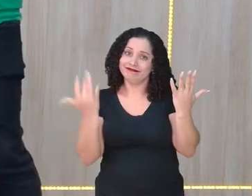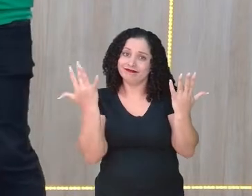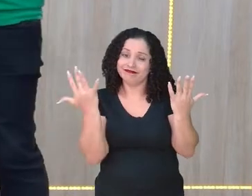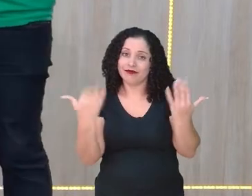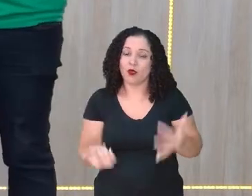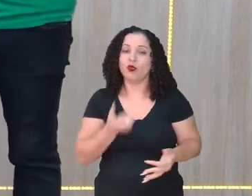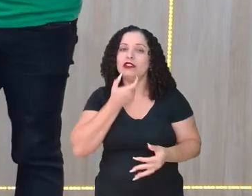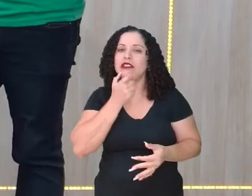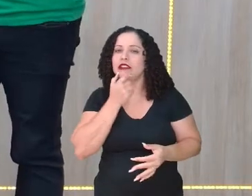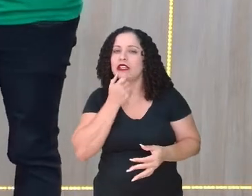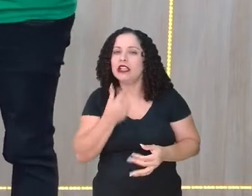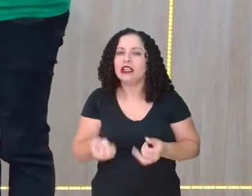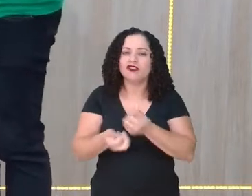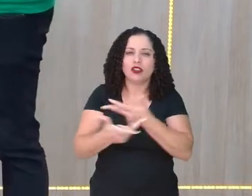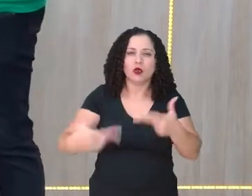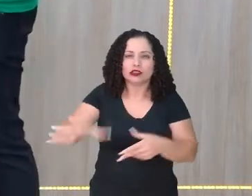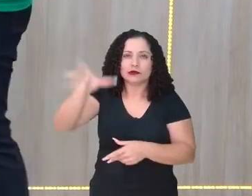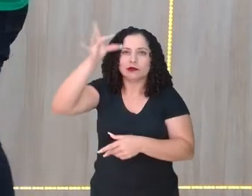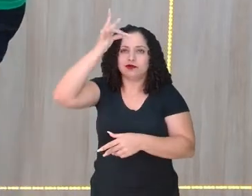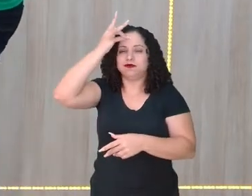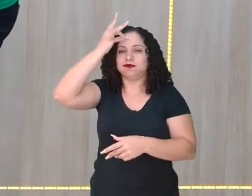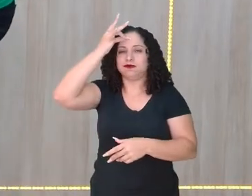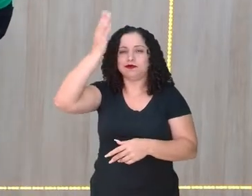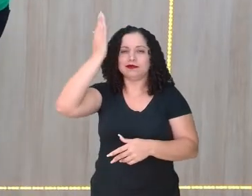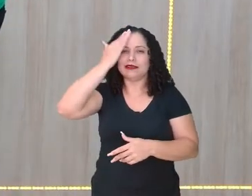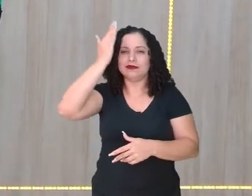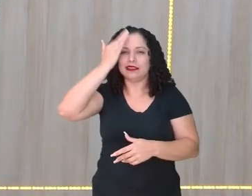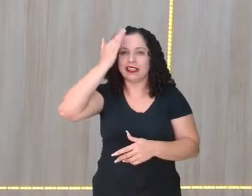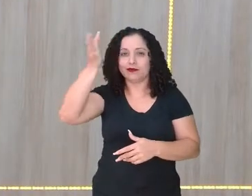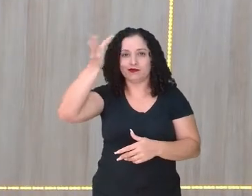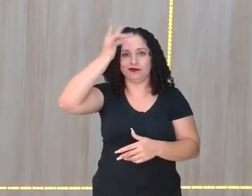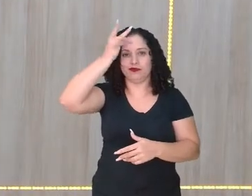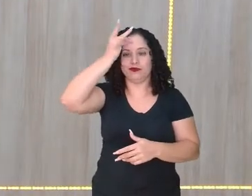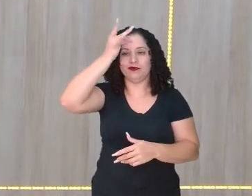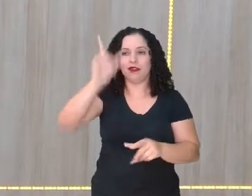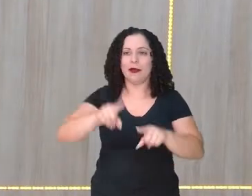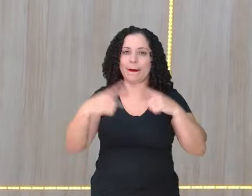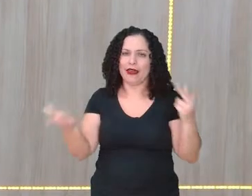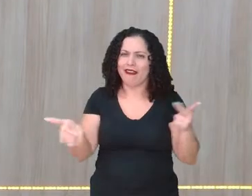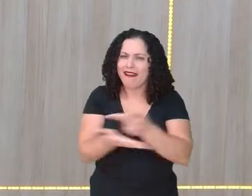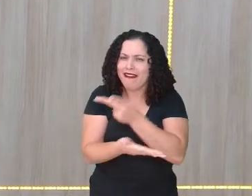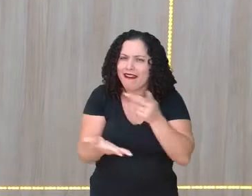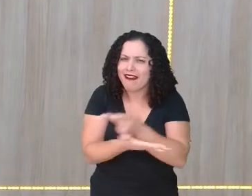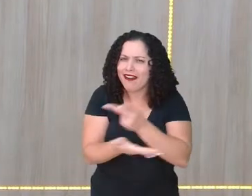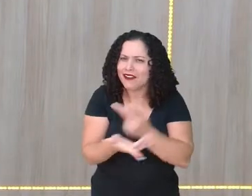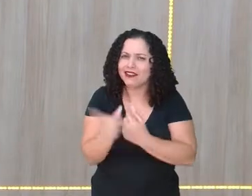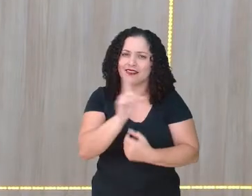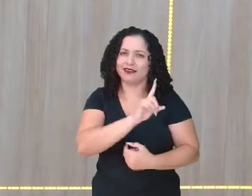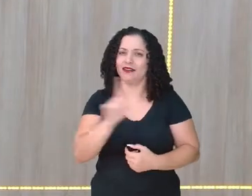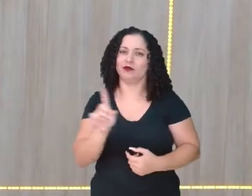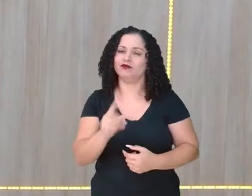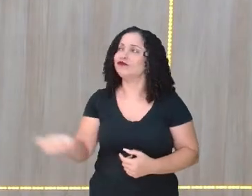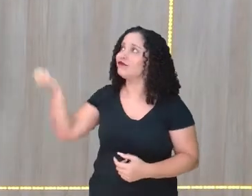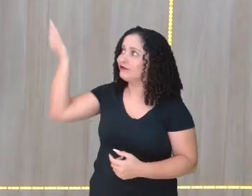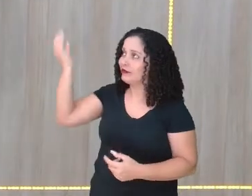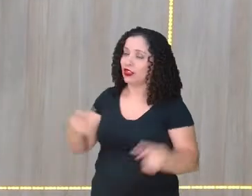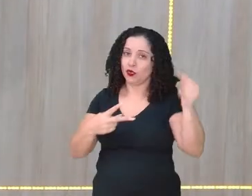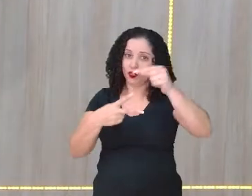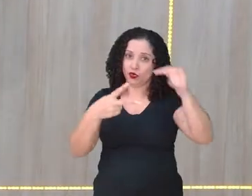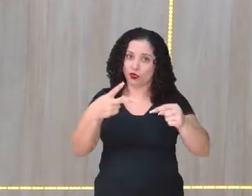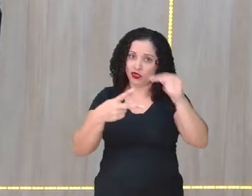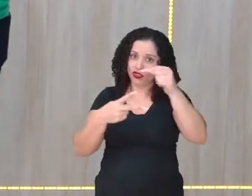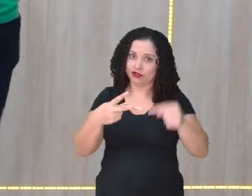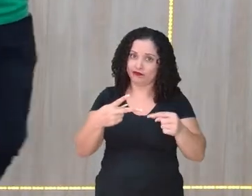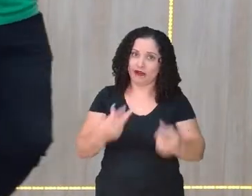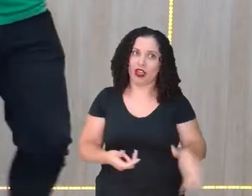assim, professor, mas aqui está errado, porque não disse which ou what, mas não me deu duas opções. Não, aí